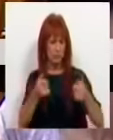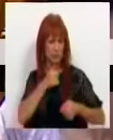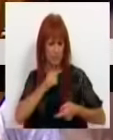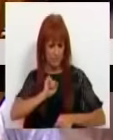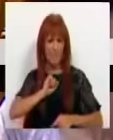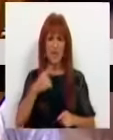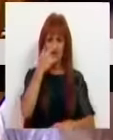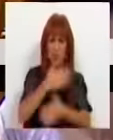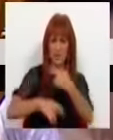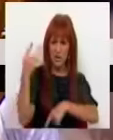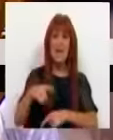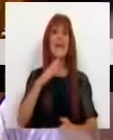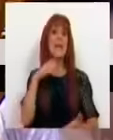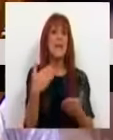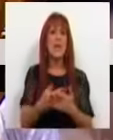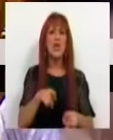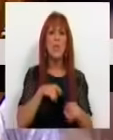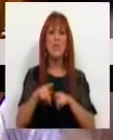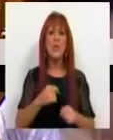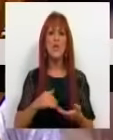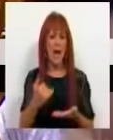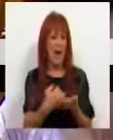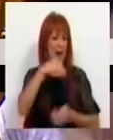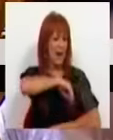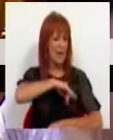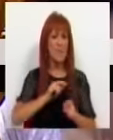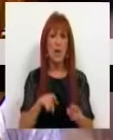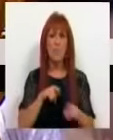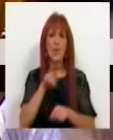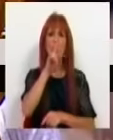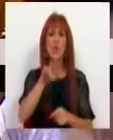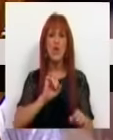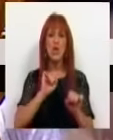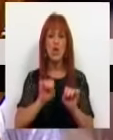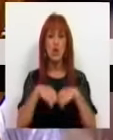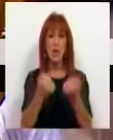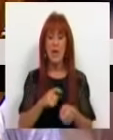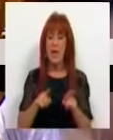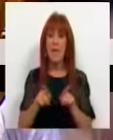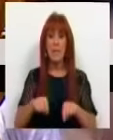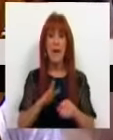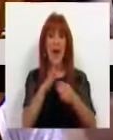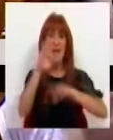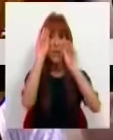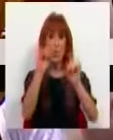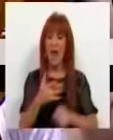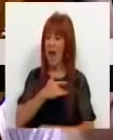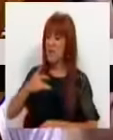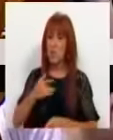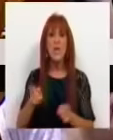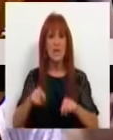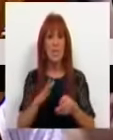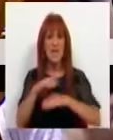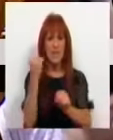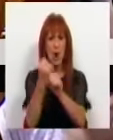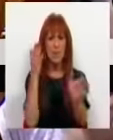das pessoas com deficiência. Isso implica políticas de rendimentos, implica respostas sociais, implica acesso à educação, à saúde e acesso